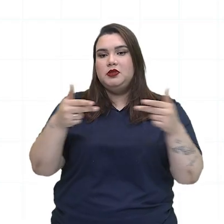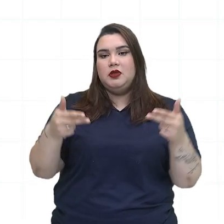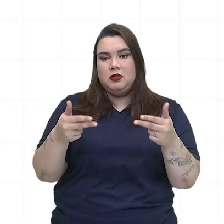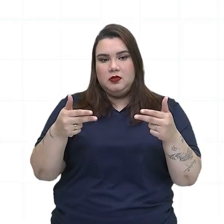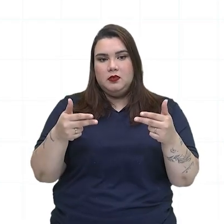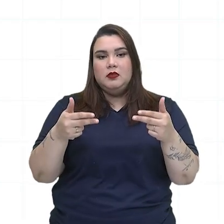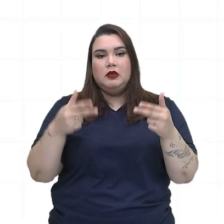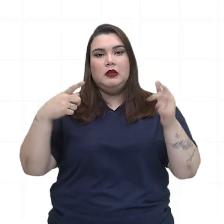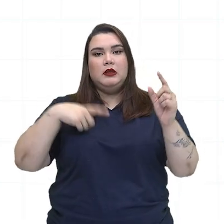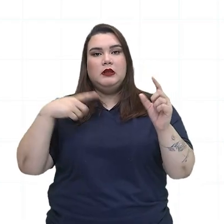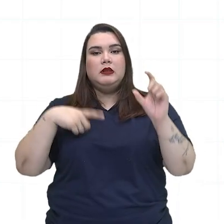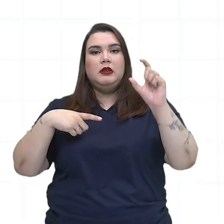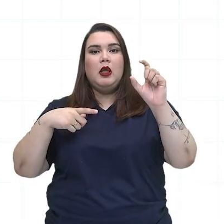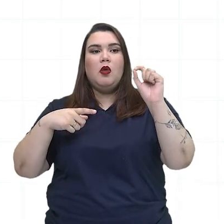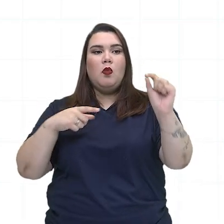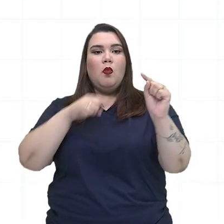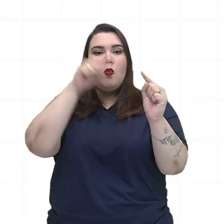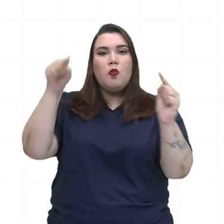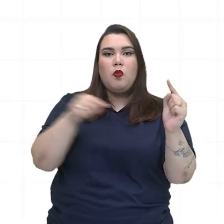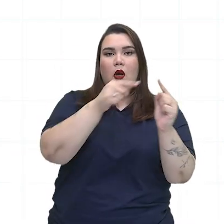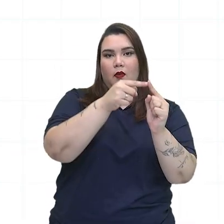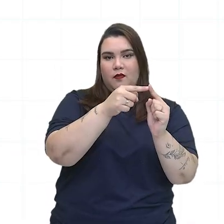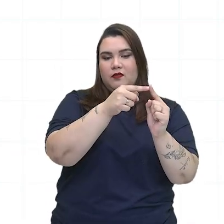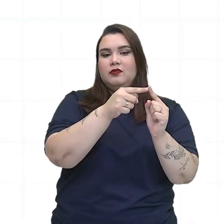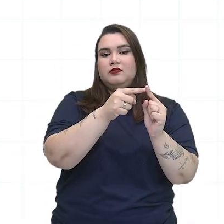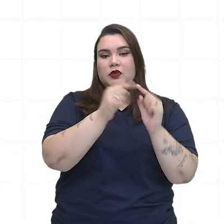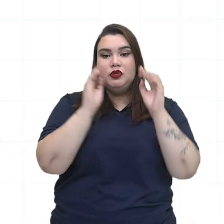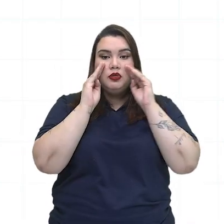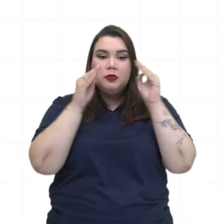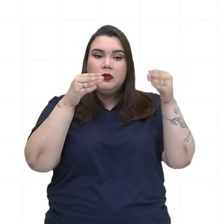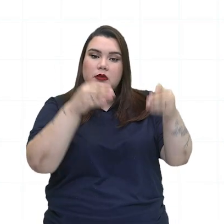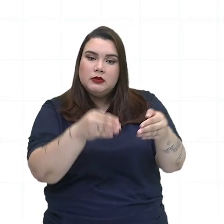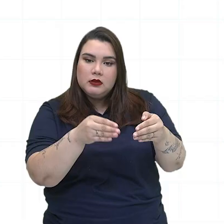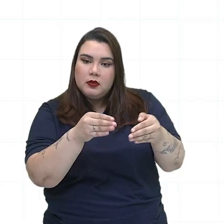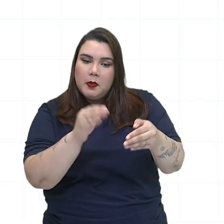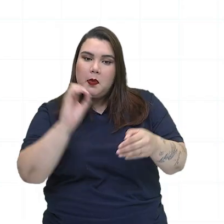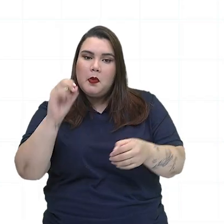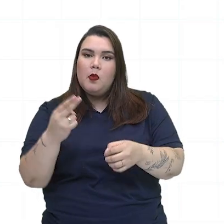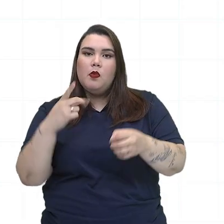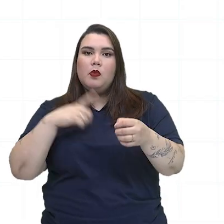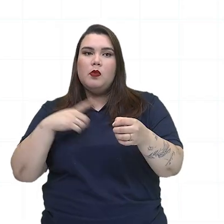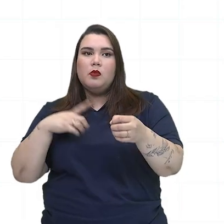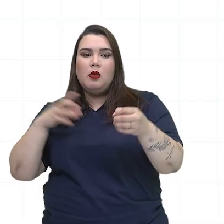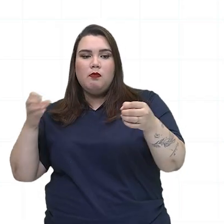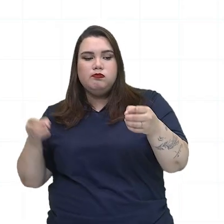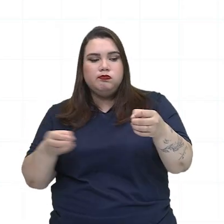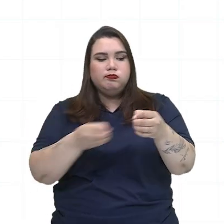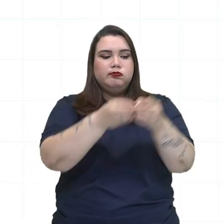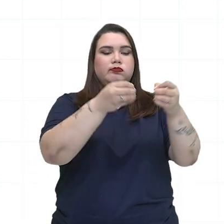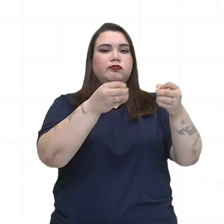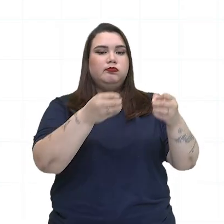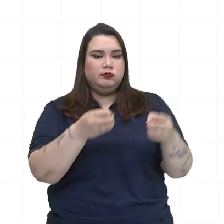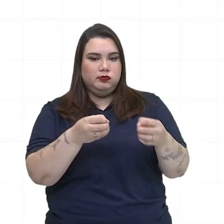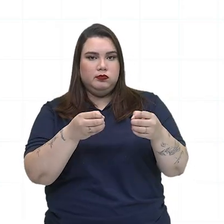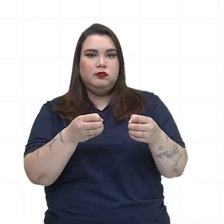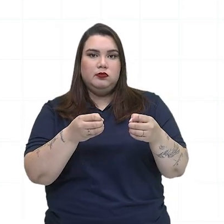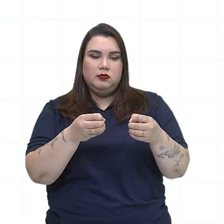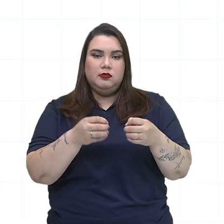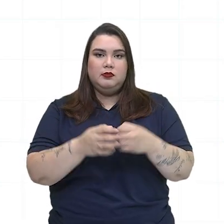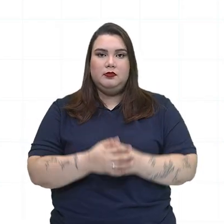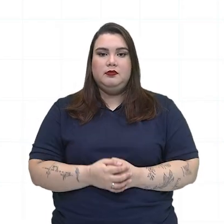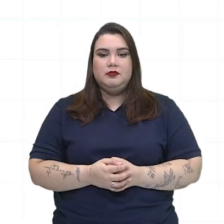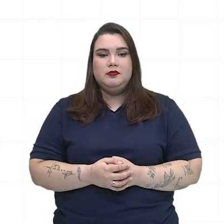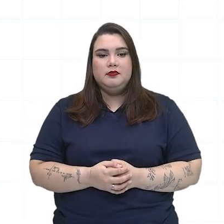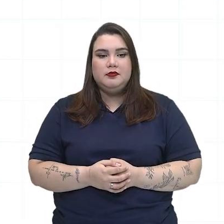alvo específico ou a proximidade do objeto arremessado ao alvo. Então,